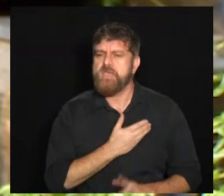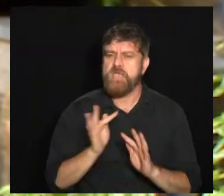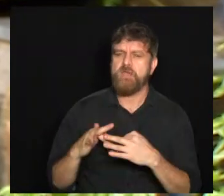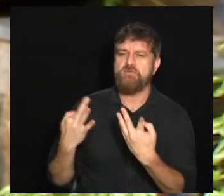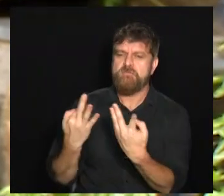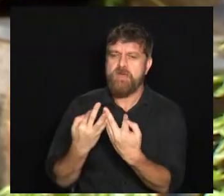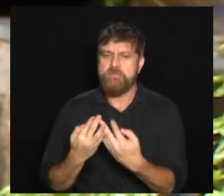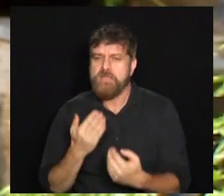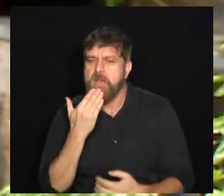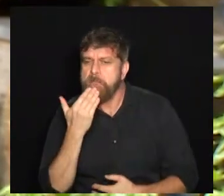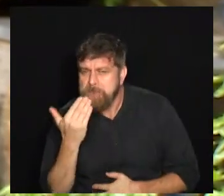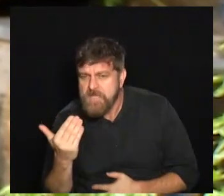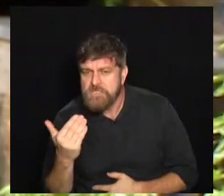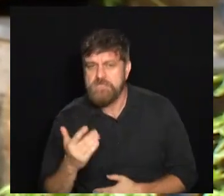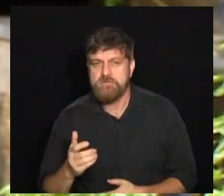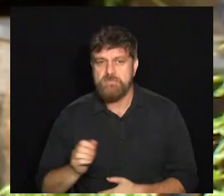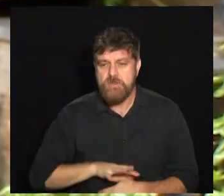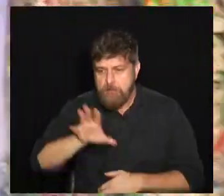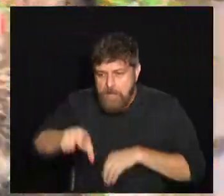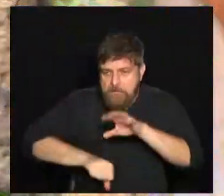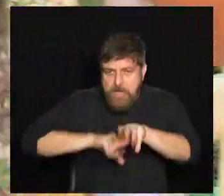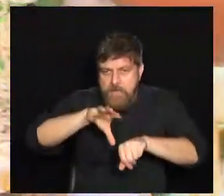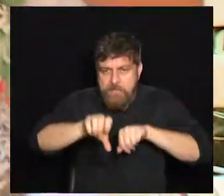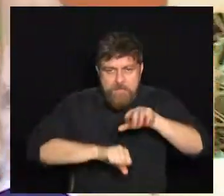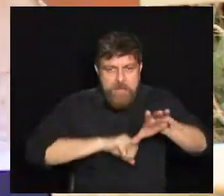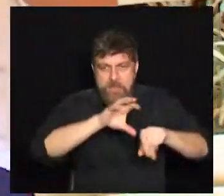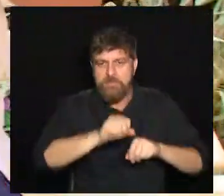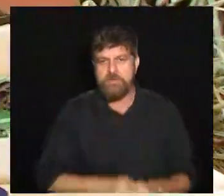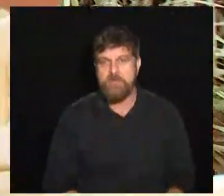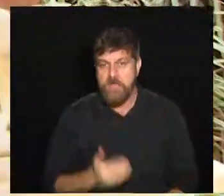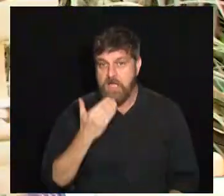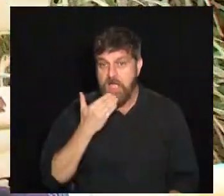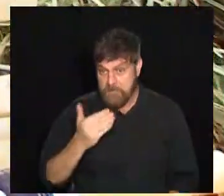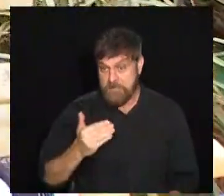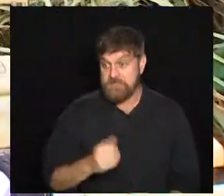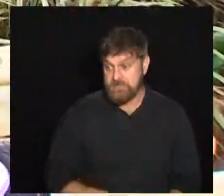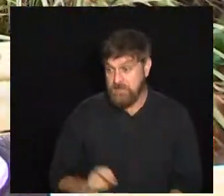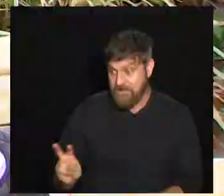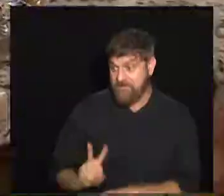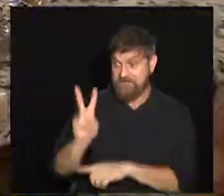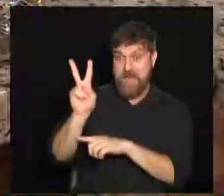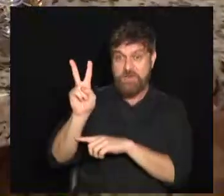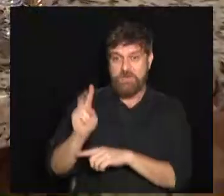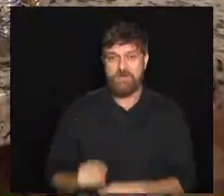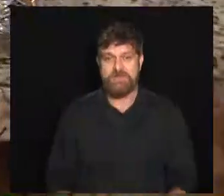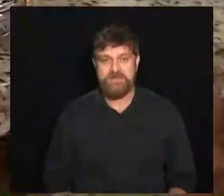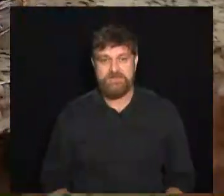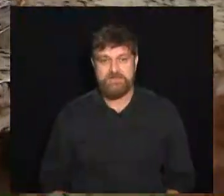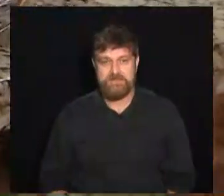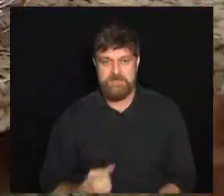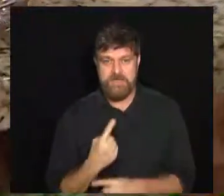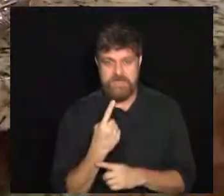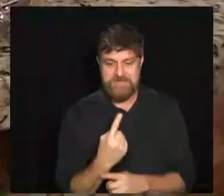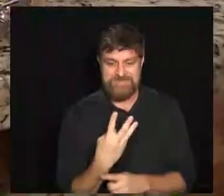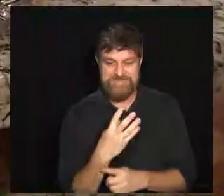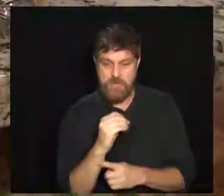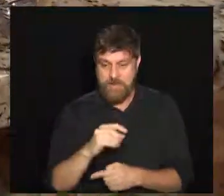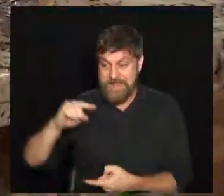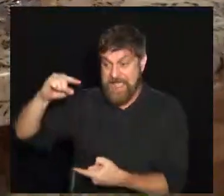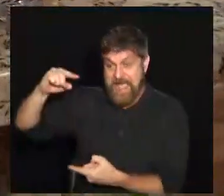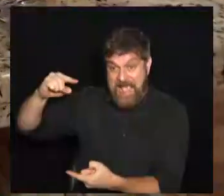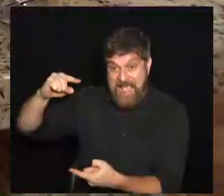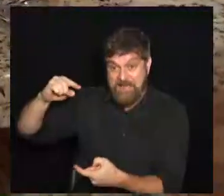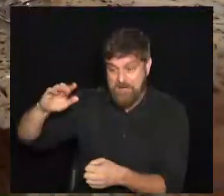parentes e fui conseguindo. Pedir vale a pena mesmo. É que 140 garrafas